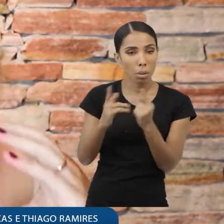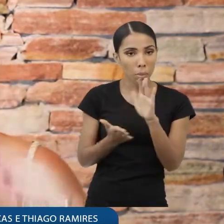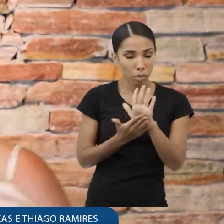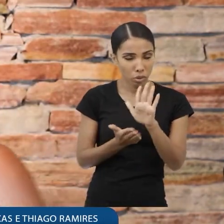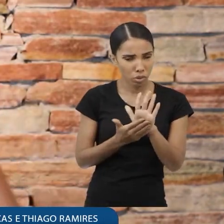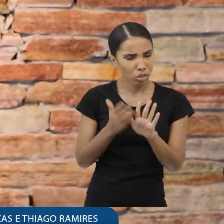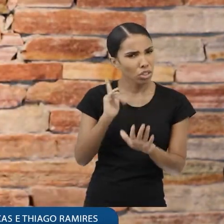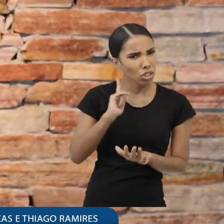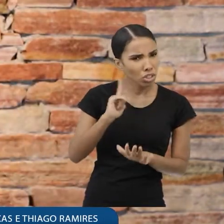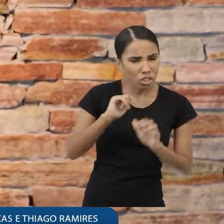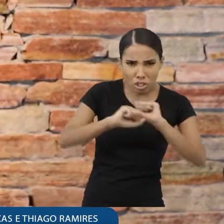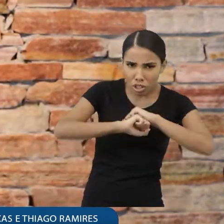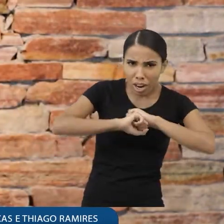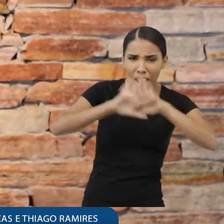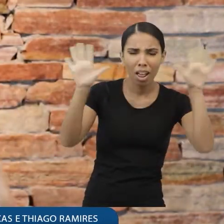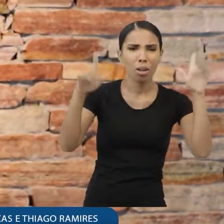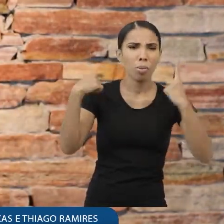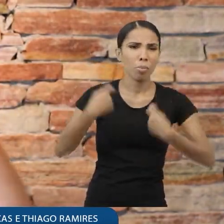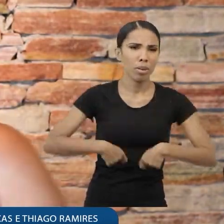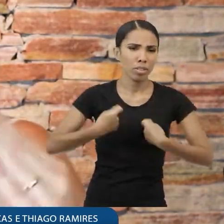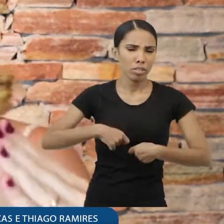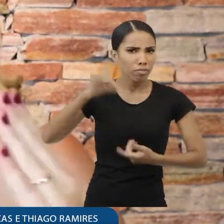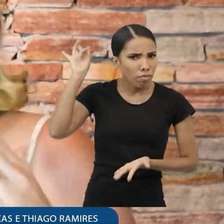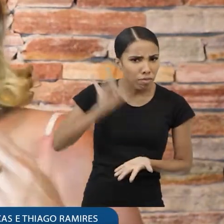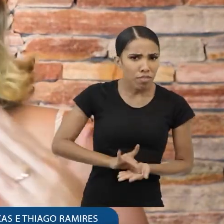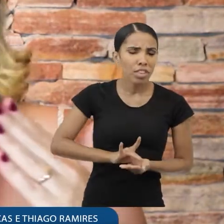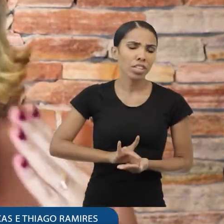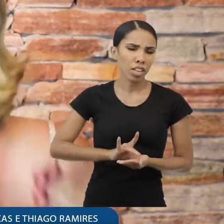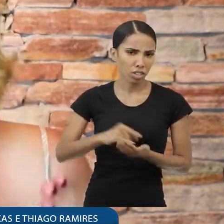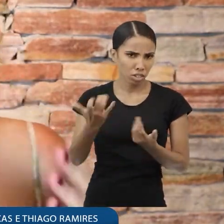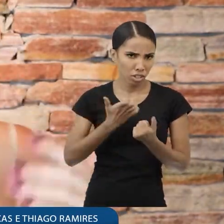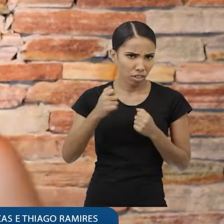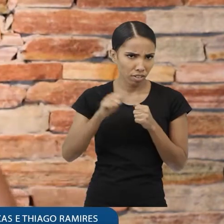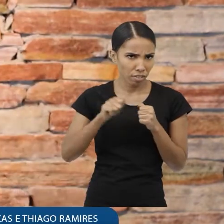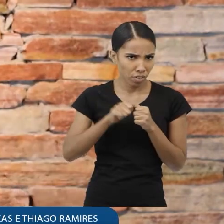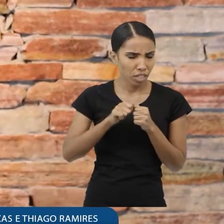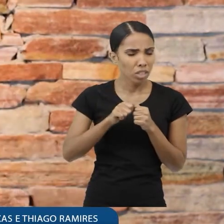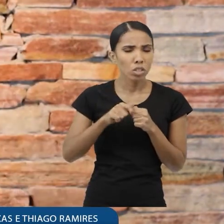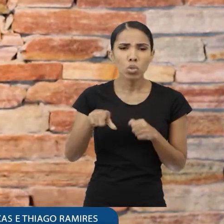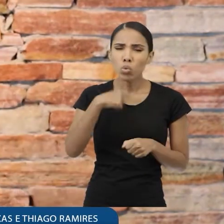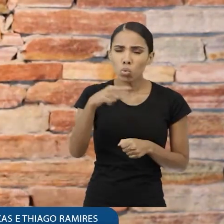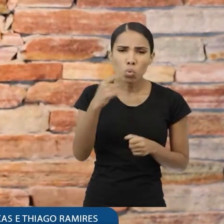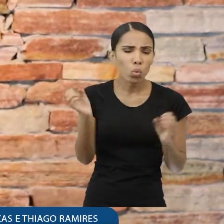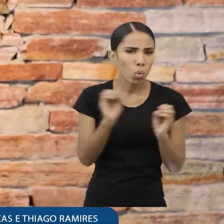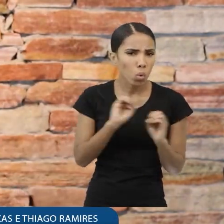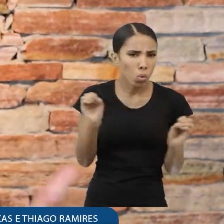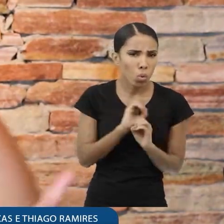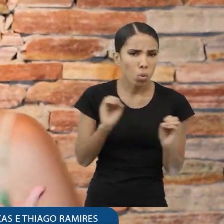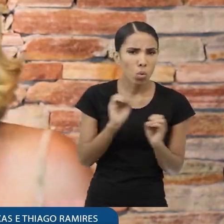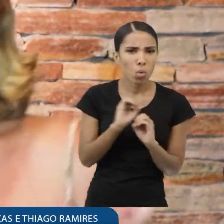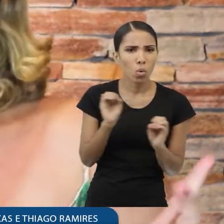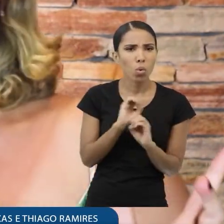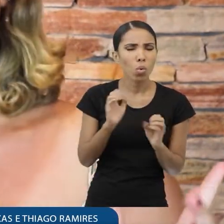escopo dessa proposta. Seja bem claro, né, no que você de fato quer fazer. sem dúvida,